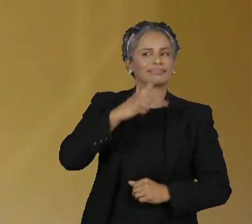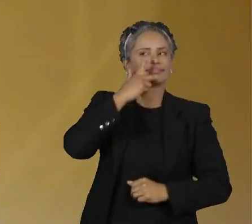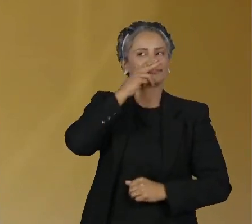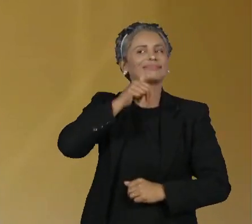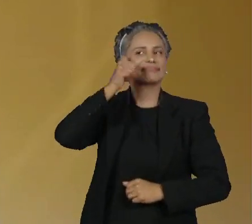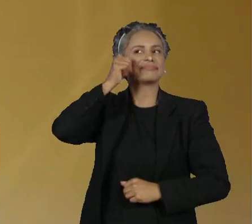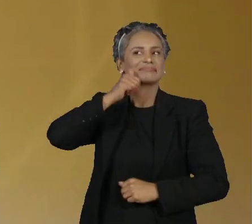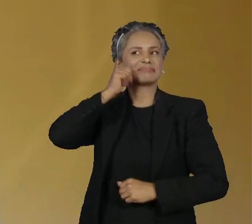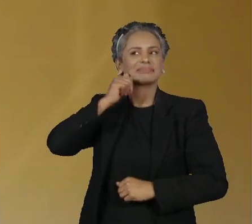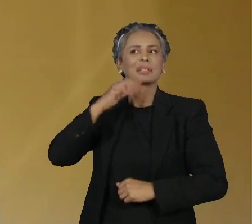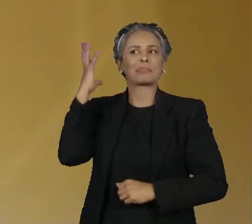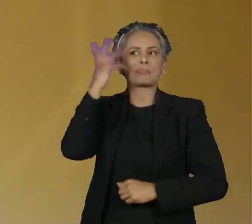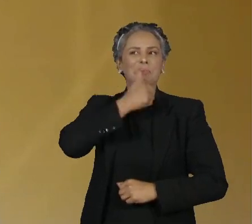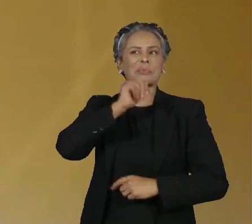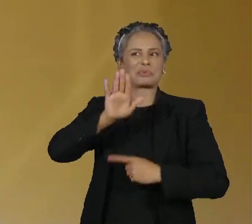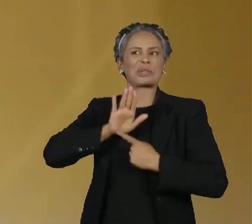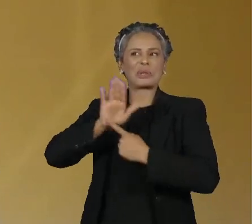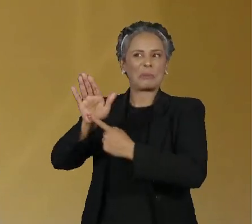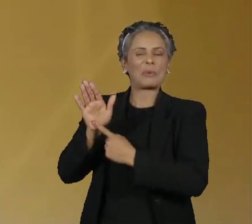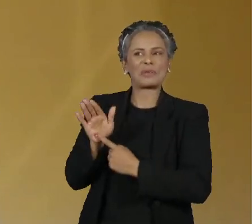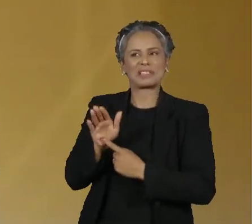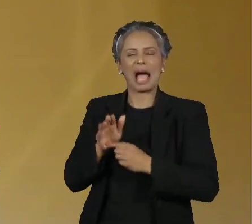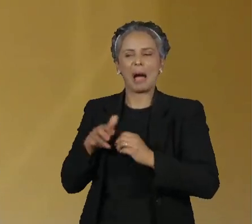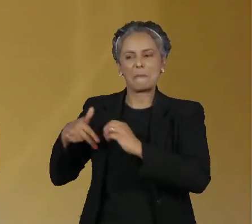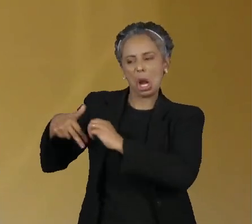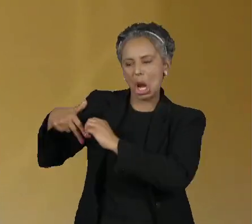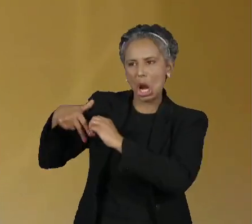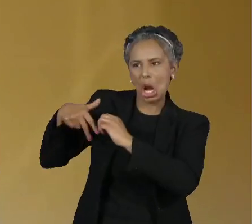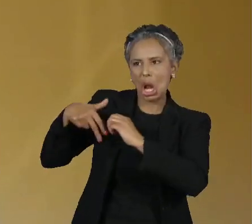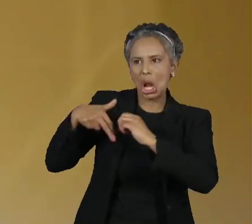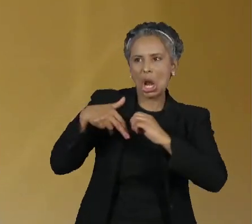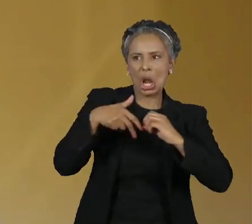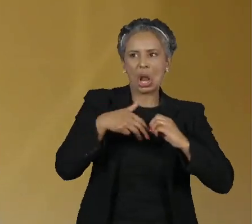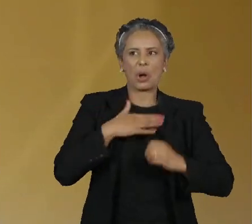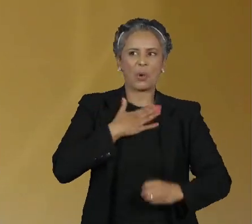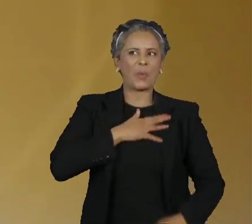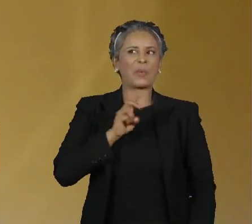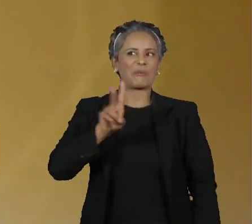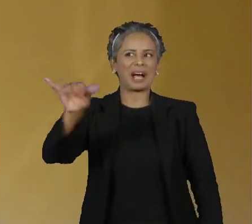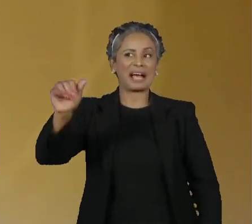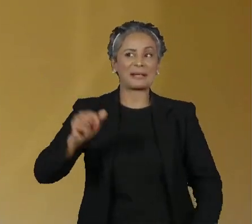fazer muito bonito e quem estiver assistindo vai curtir bastante, vai se divertir.